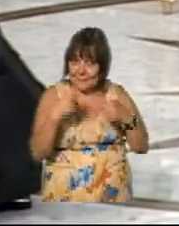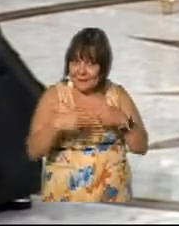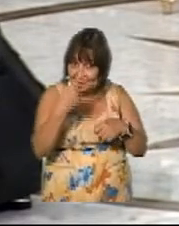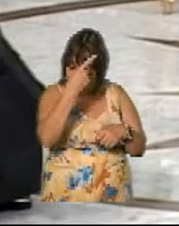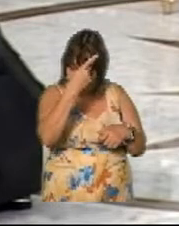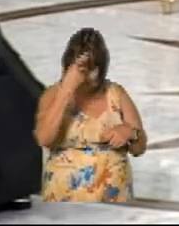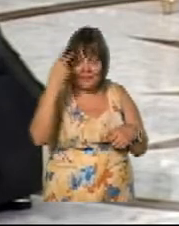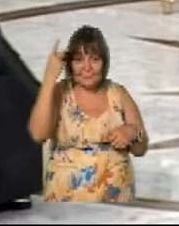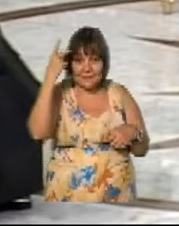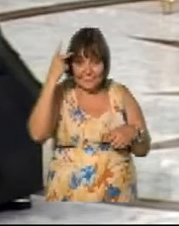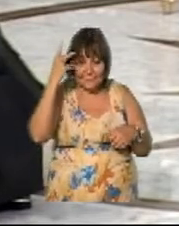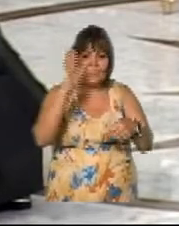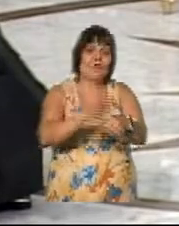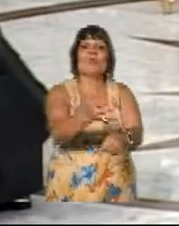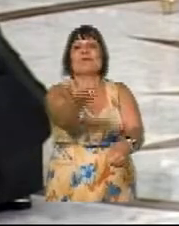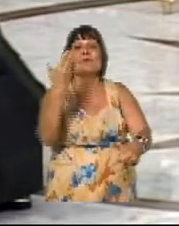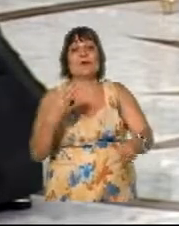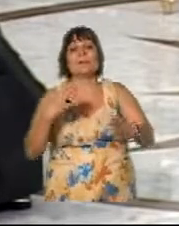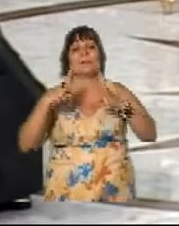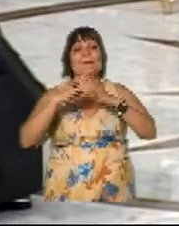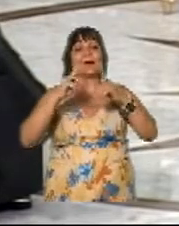Volta para a casa do Pai.